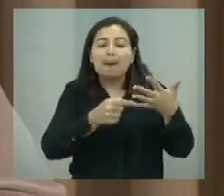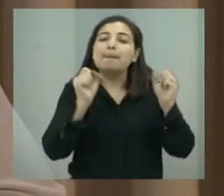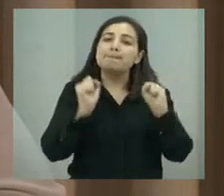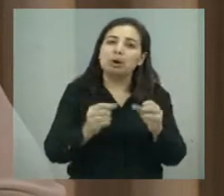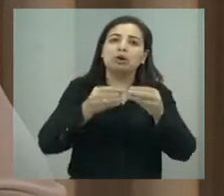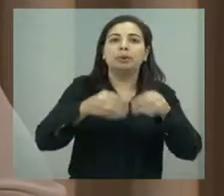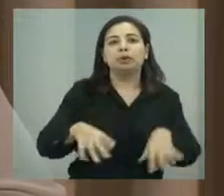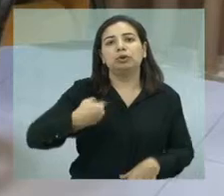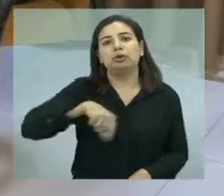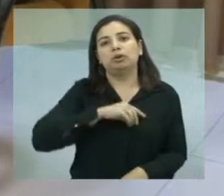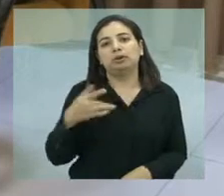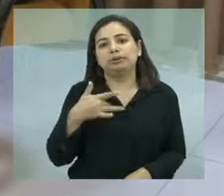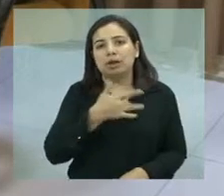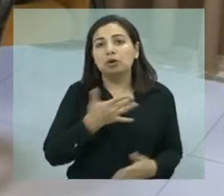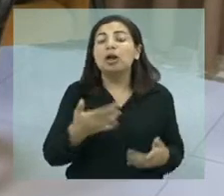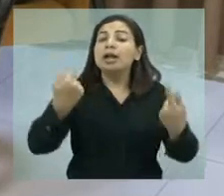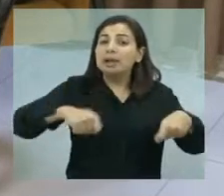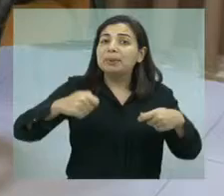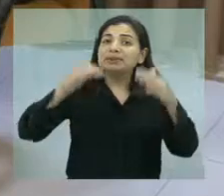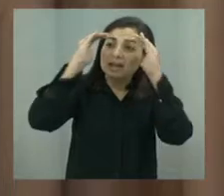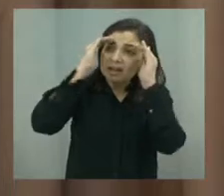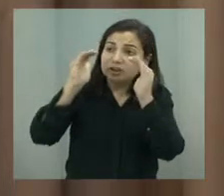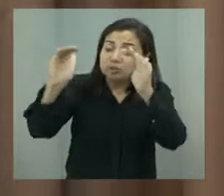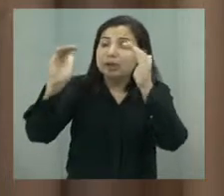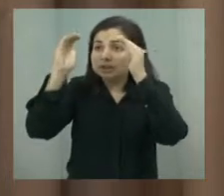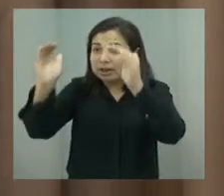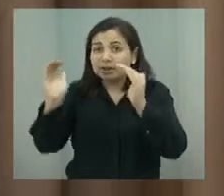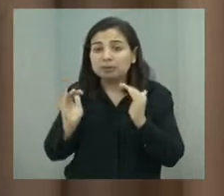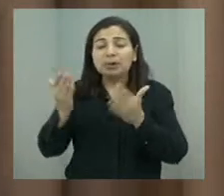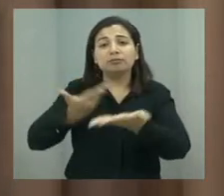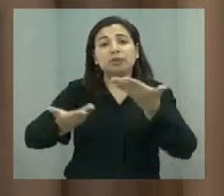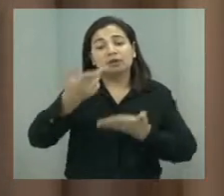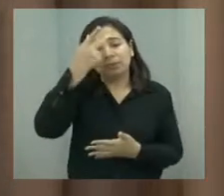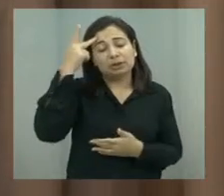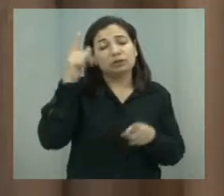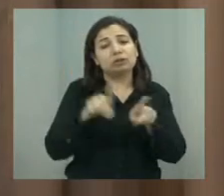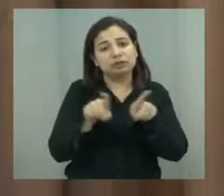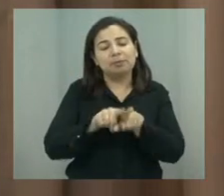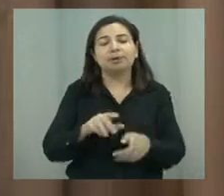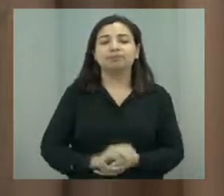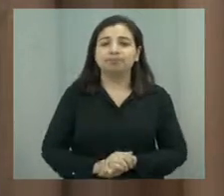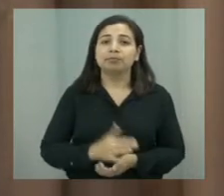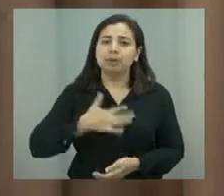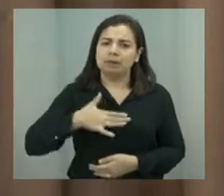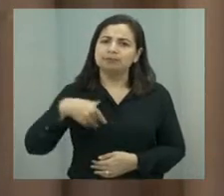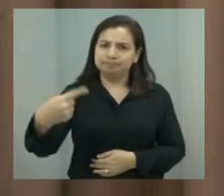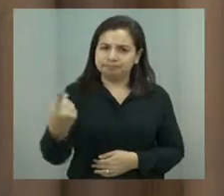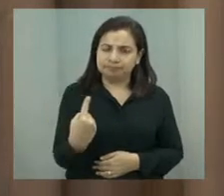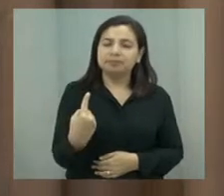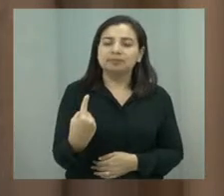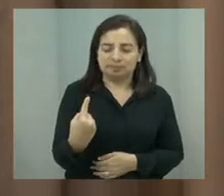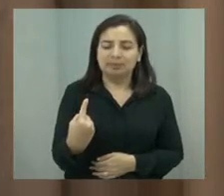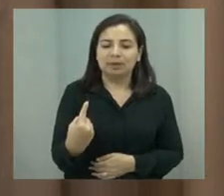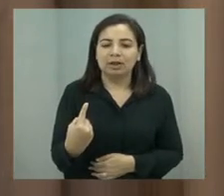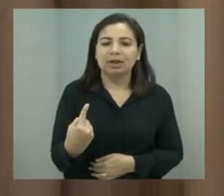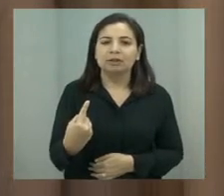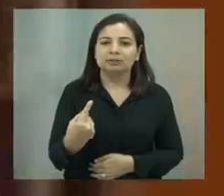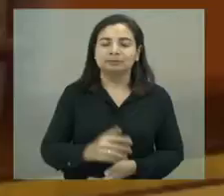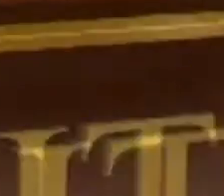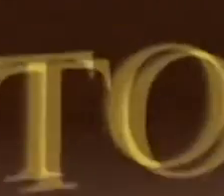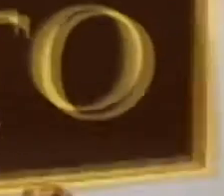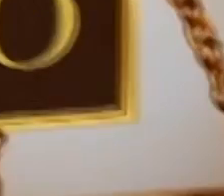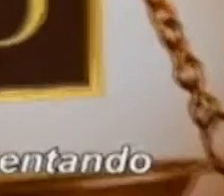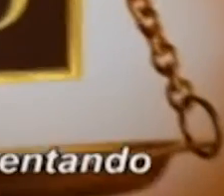E ainda consuma do respeito ao próximo, né? A gente vai fazer o nosso primeiro intervalo, mas já já a gente está de volta. Não sai daí, aguarda que a gente volta em